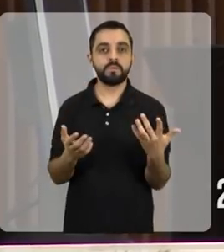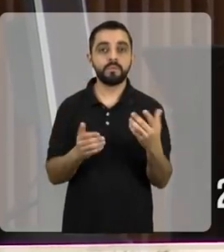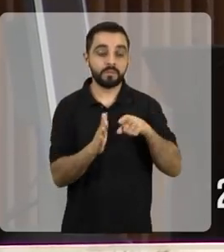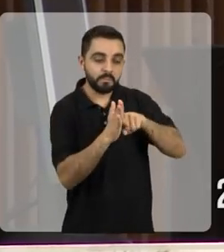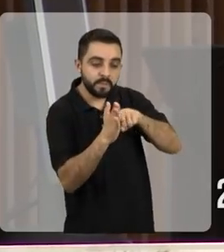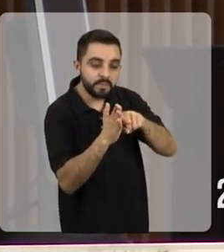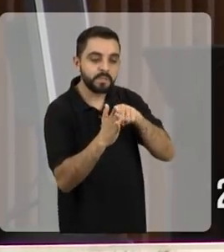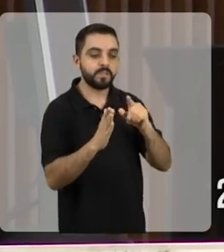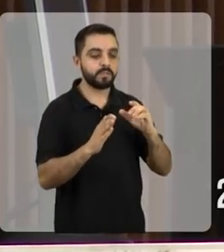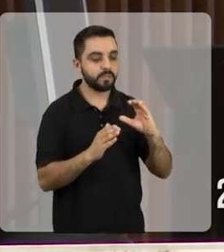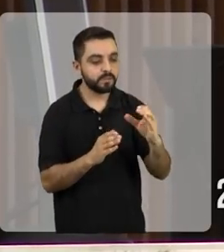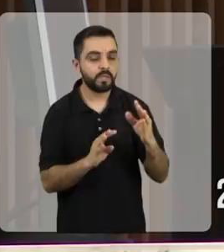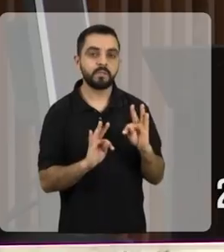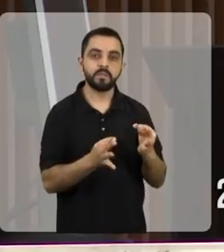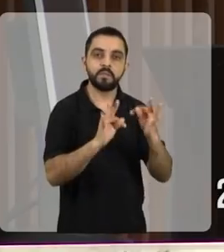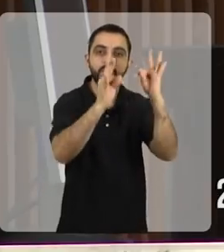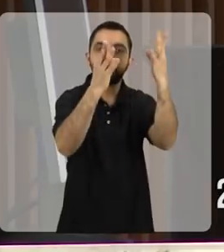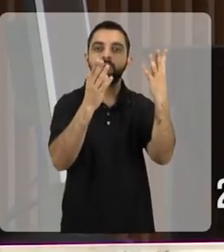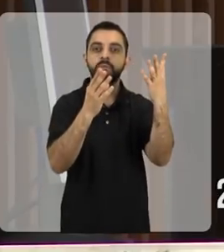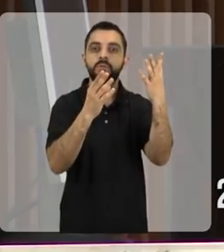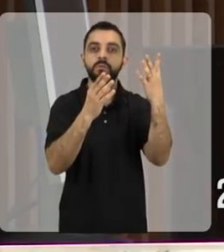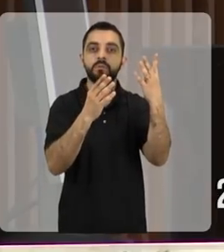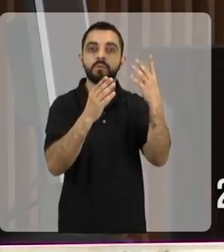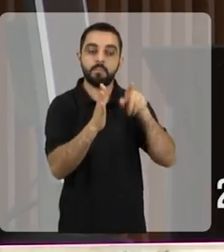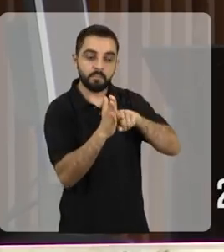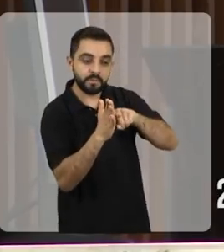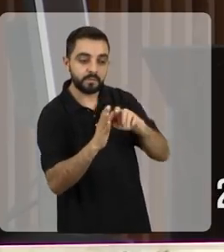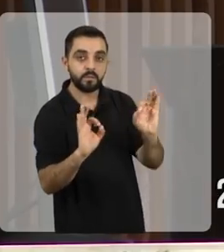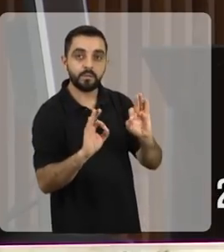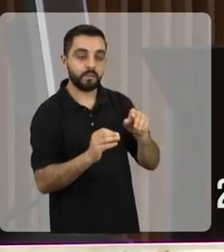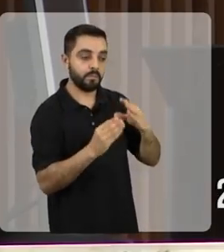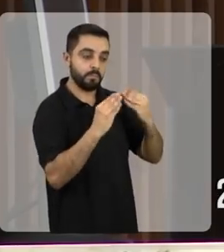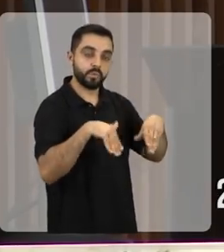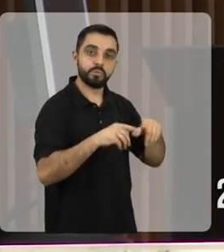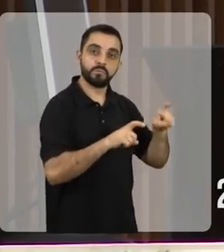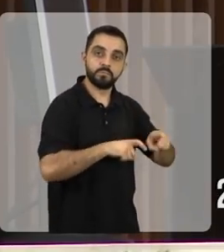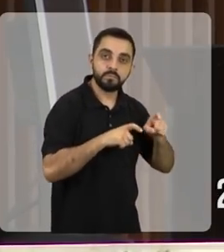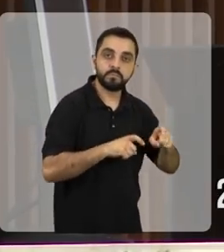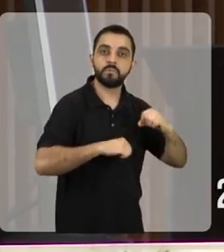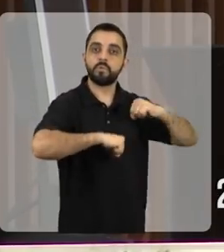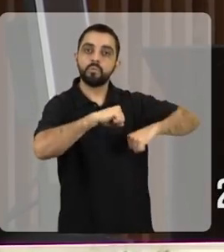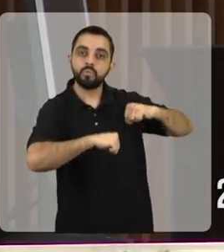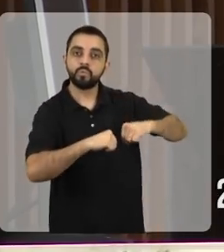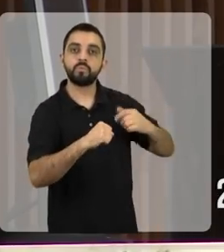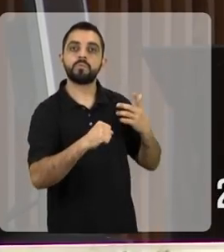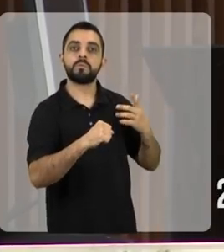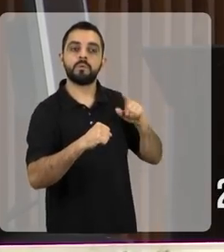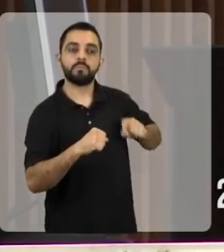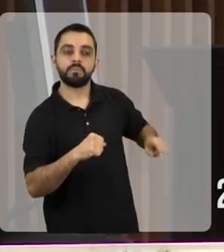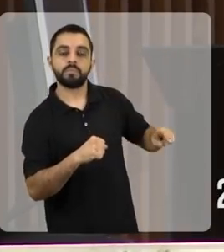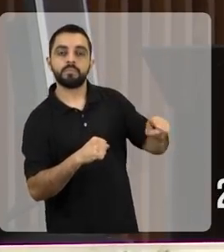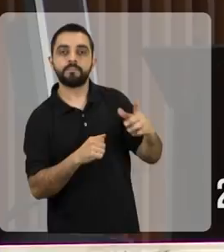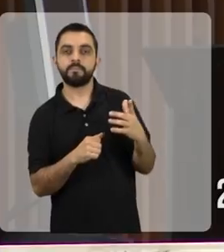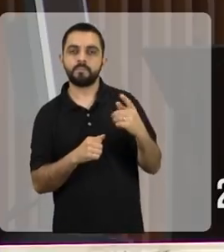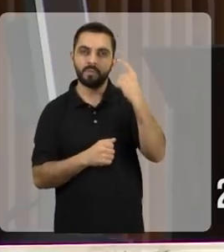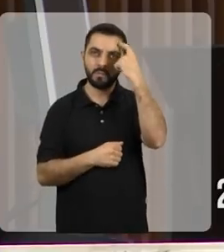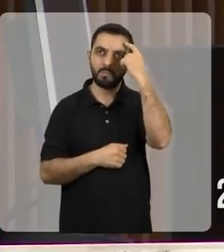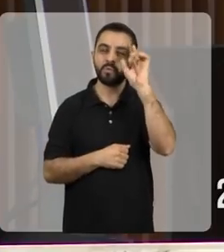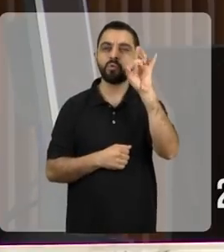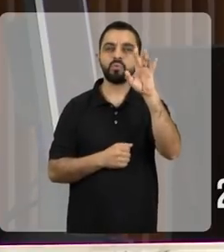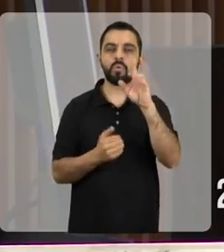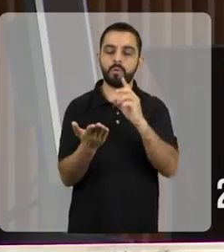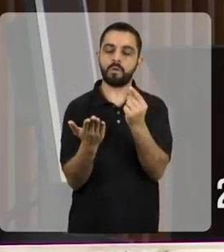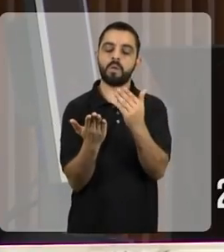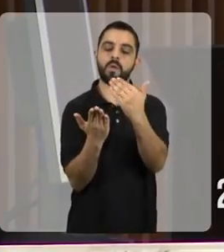incremento do agronegócio não existe incremento da indústria mesmo para aqueles que olham pra esses cortes apenas como